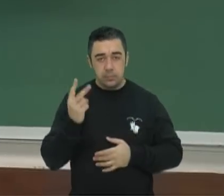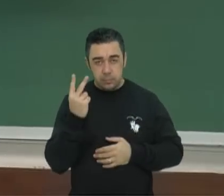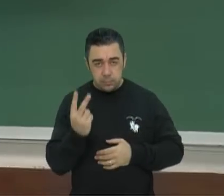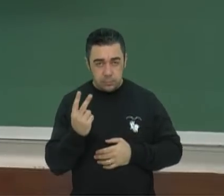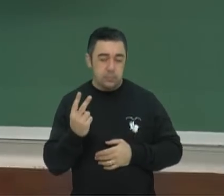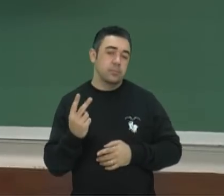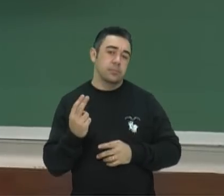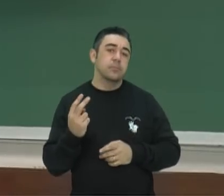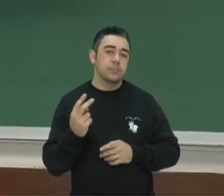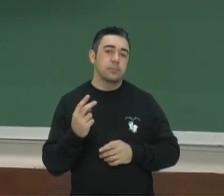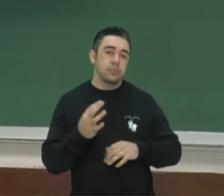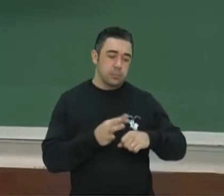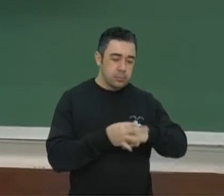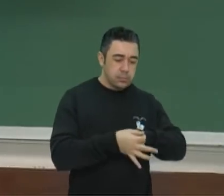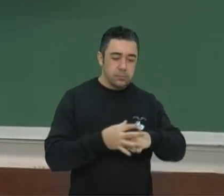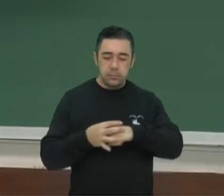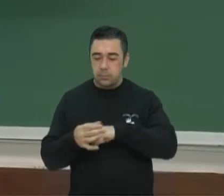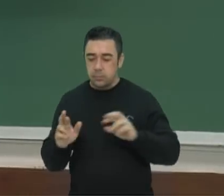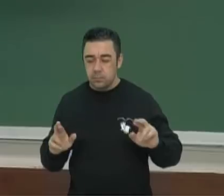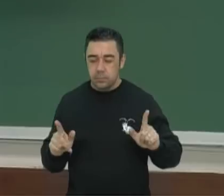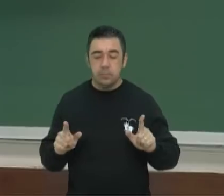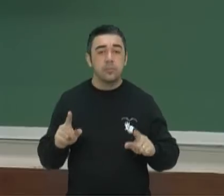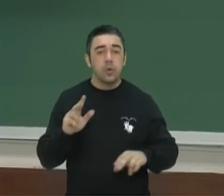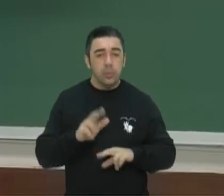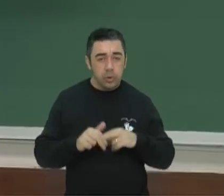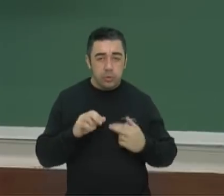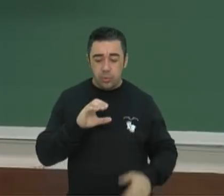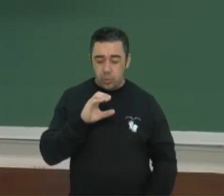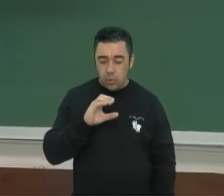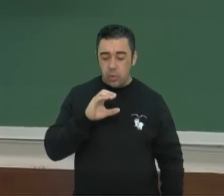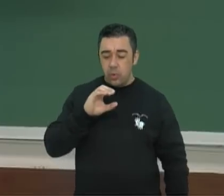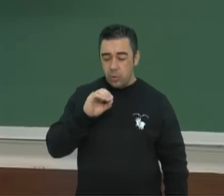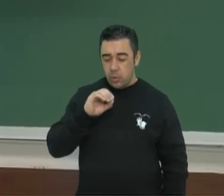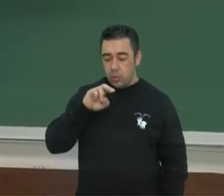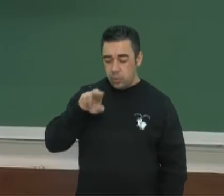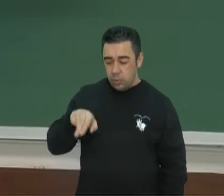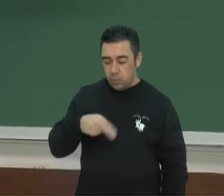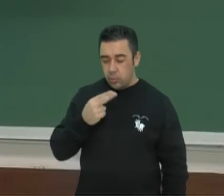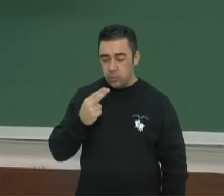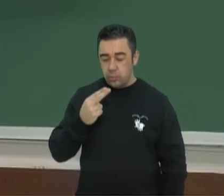diferentes. Então é por isso também o nome conjuntivo. Tá?